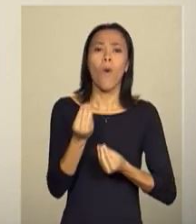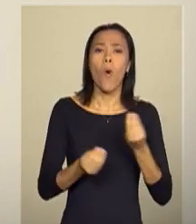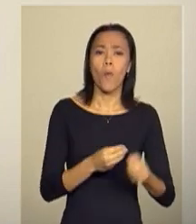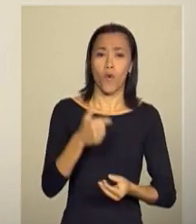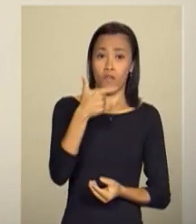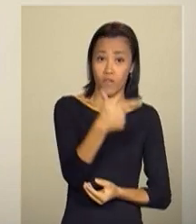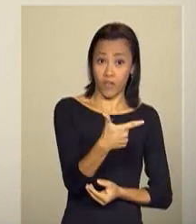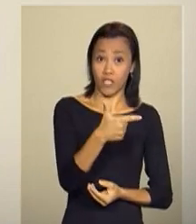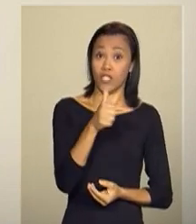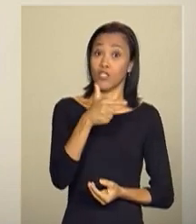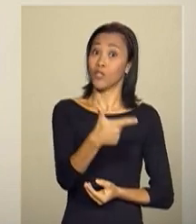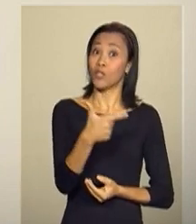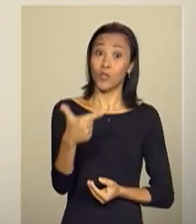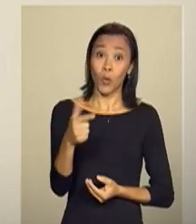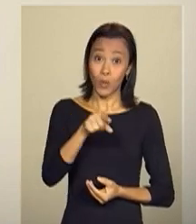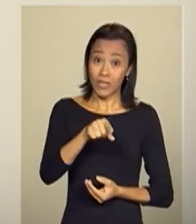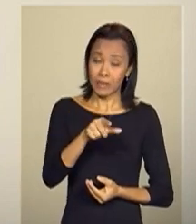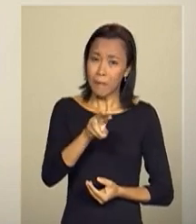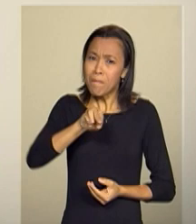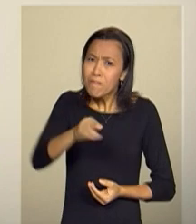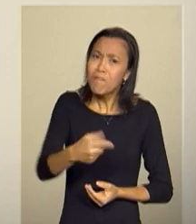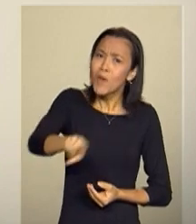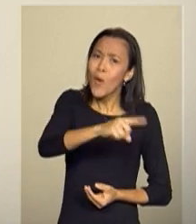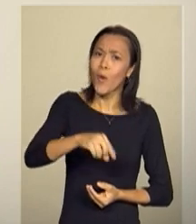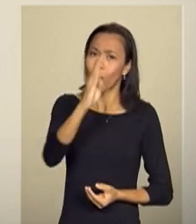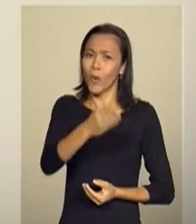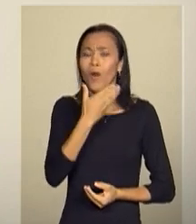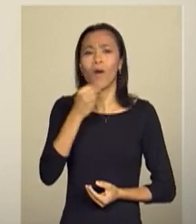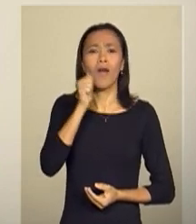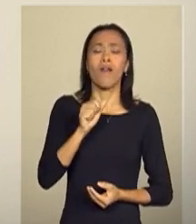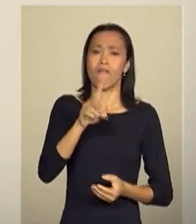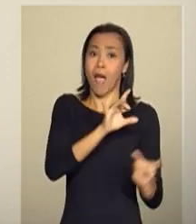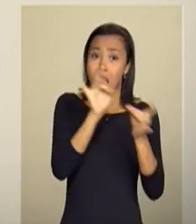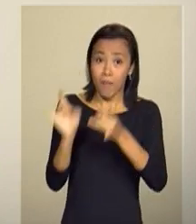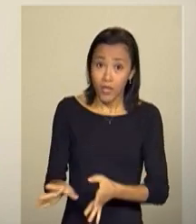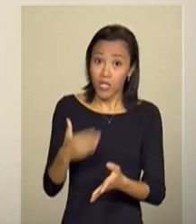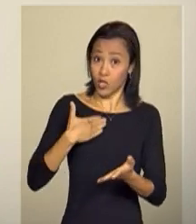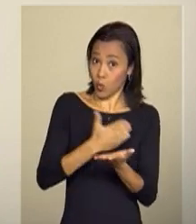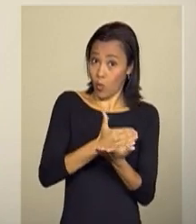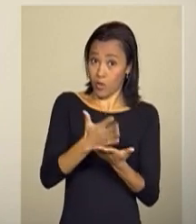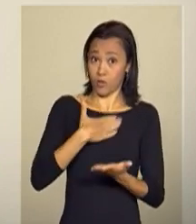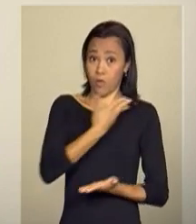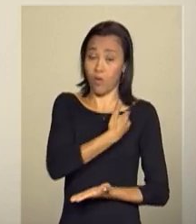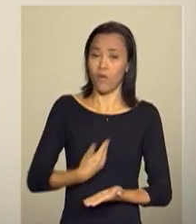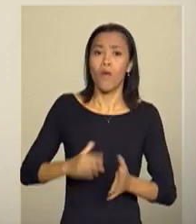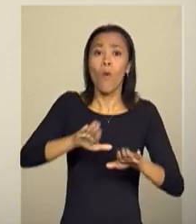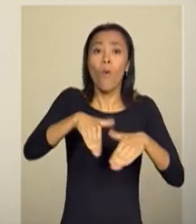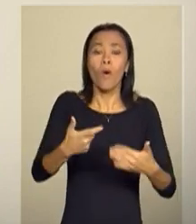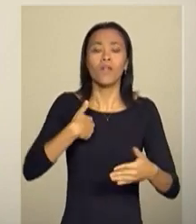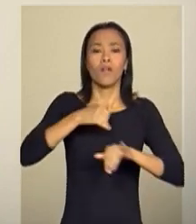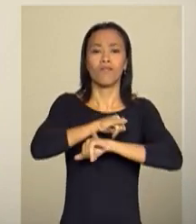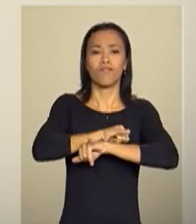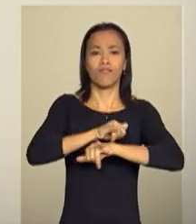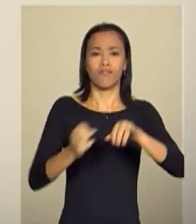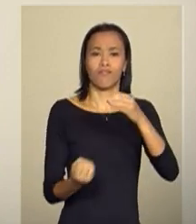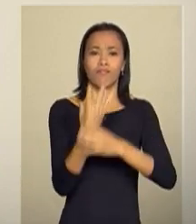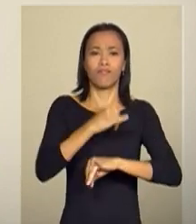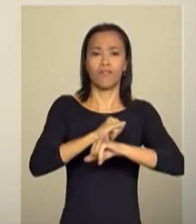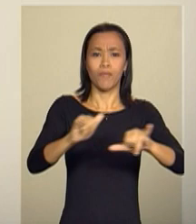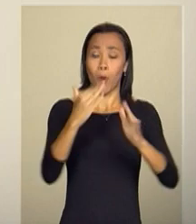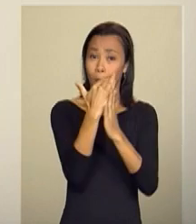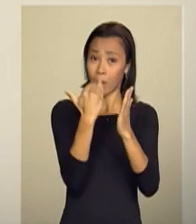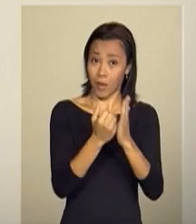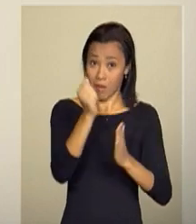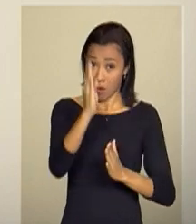22 milhões de brasileiros e brasileiras saíram da miséria desde o início do meu governo quando lançamos o Plano Brasil